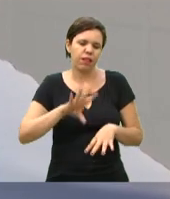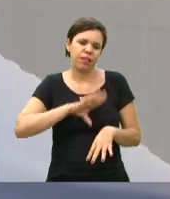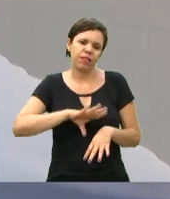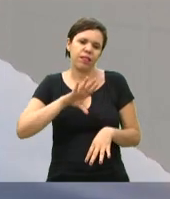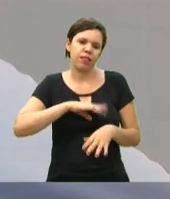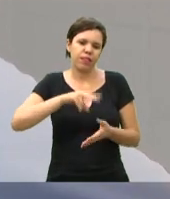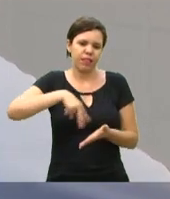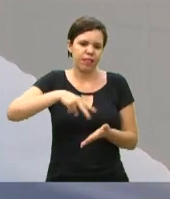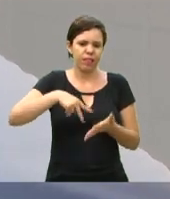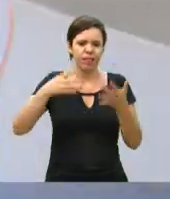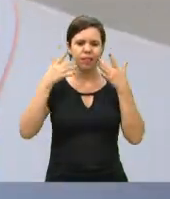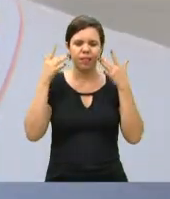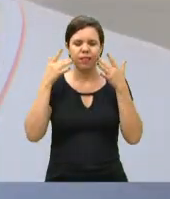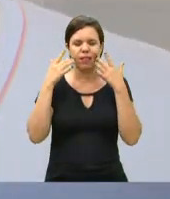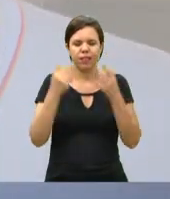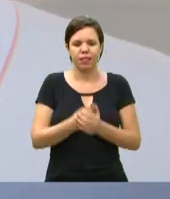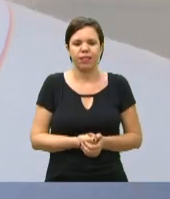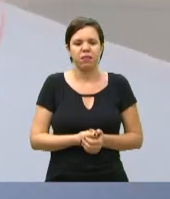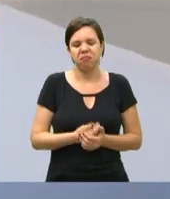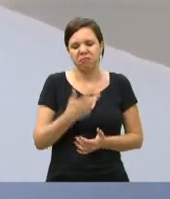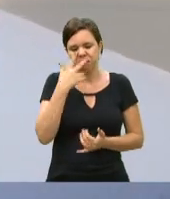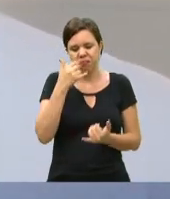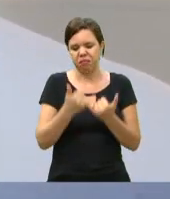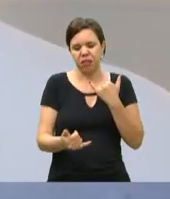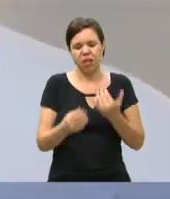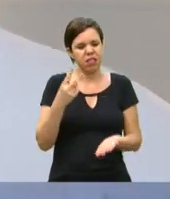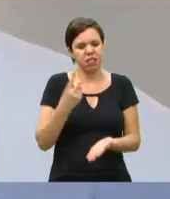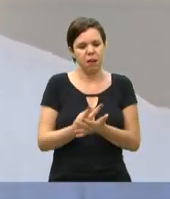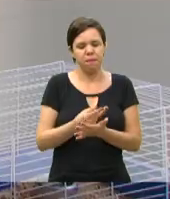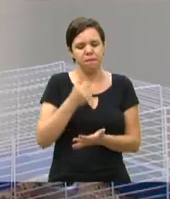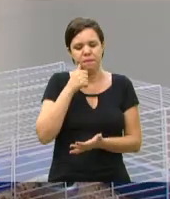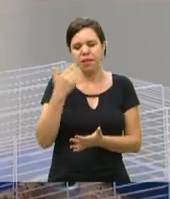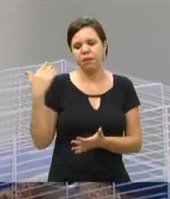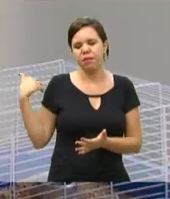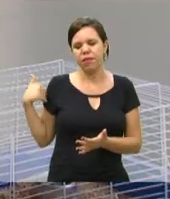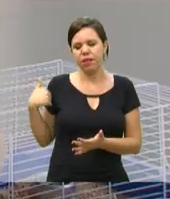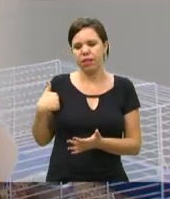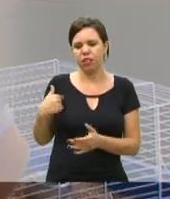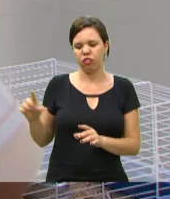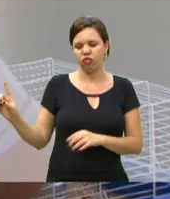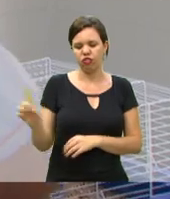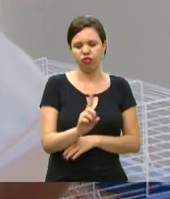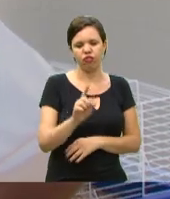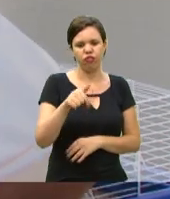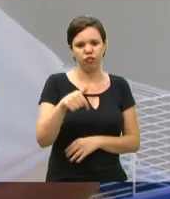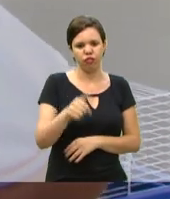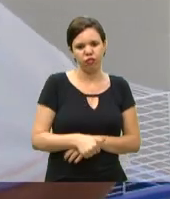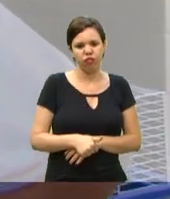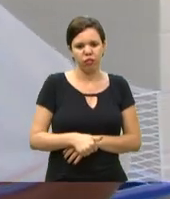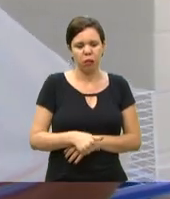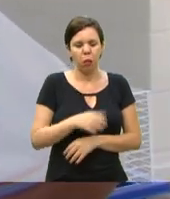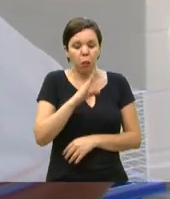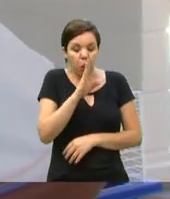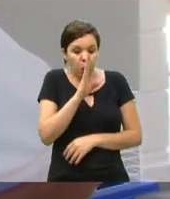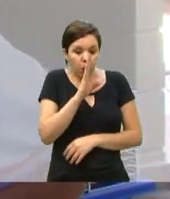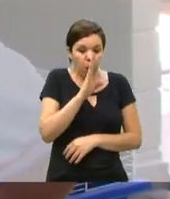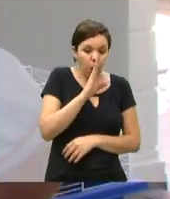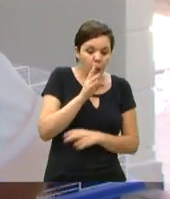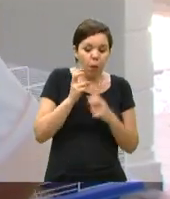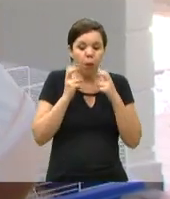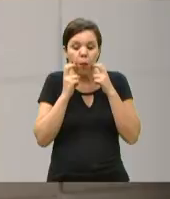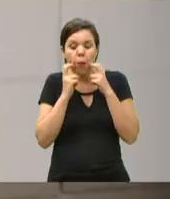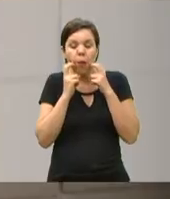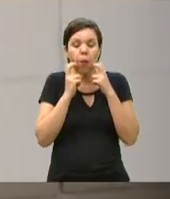português, dança, teatro. Nem parece a mesma menina. Quando Mariana chegou aqui, era mais quietinha,